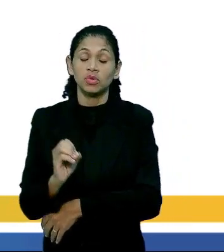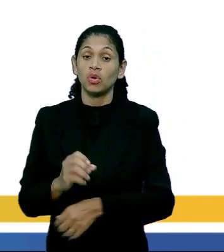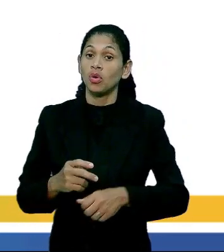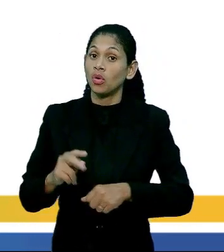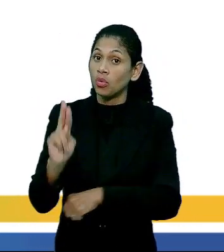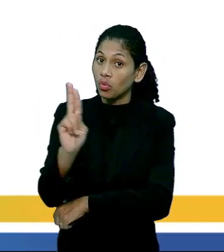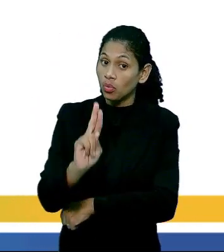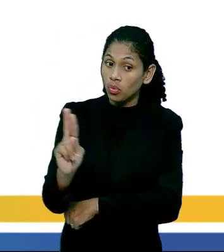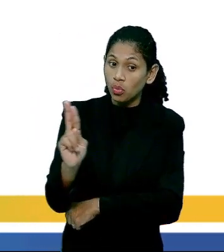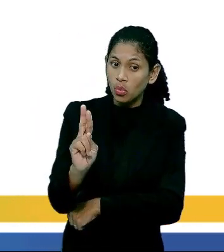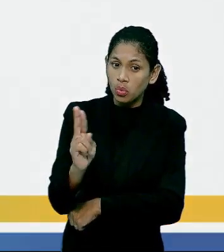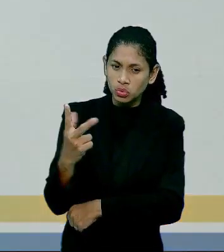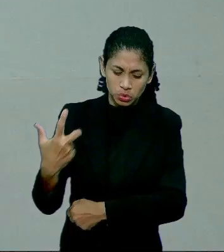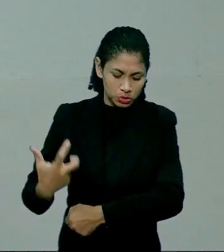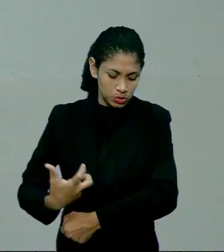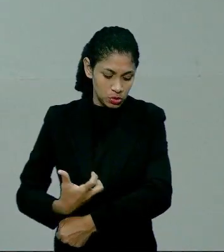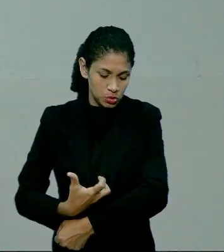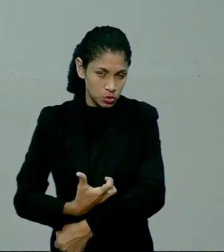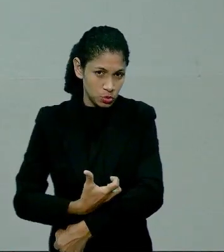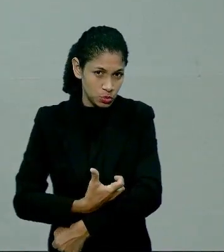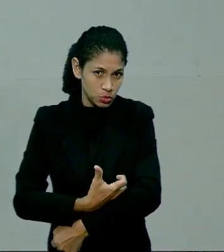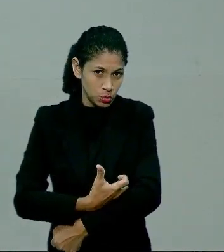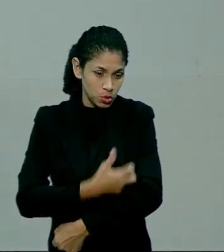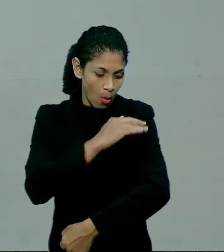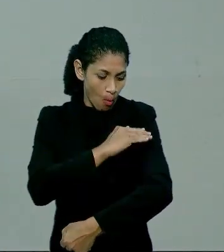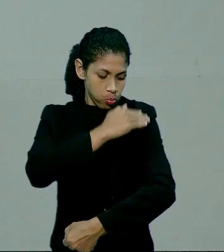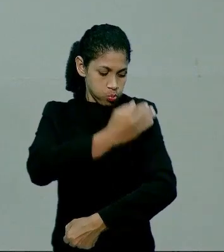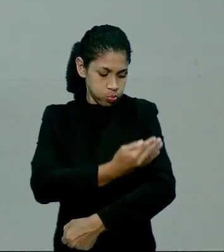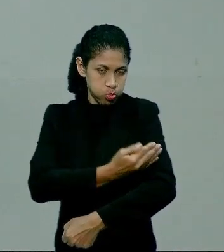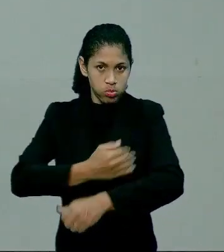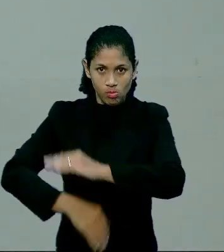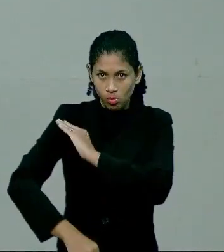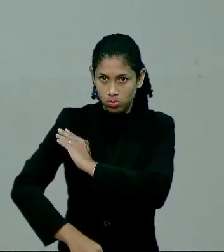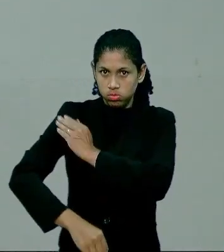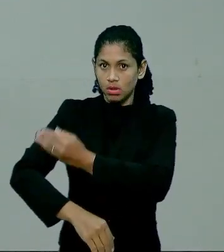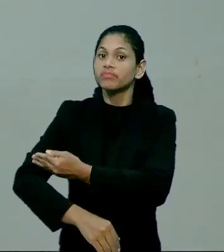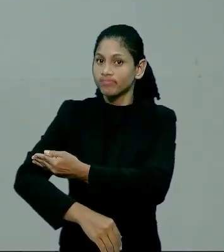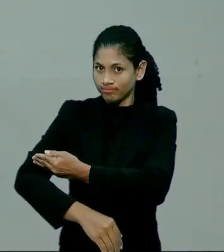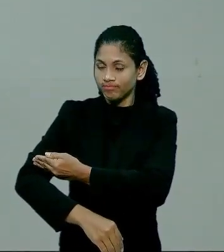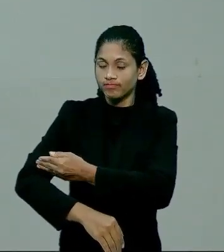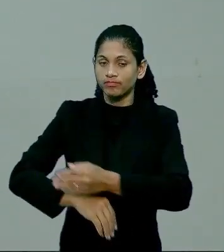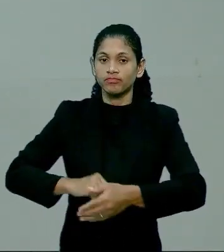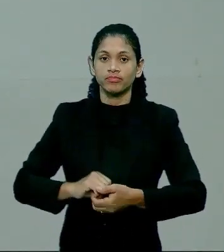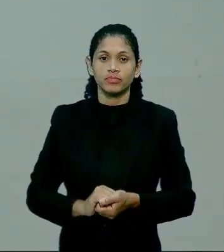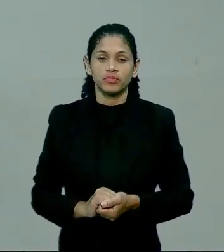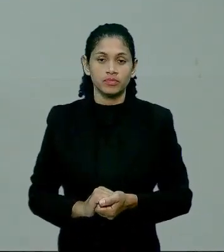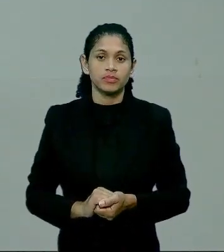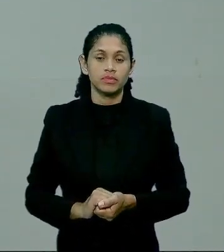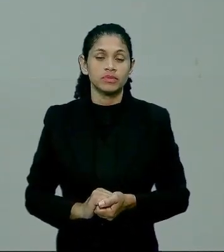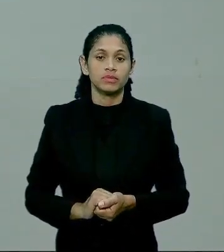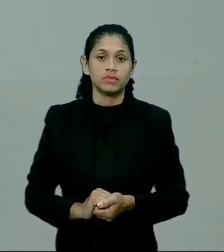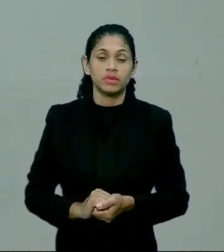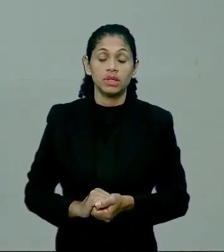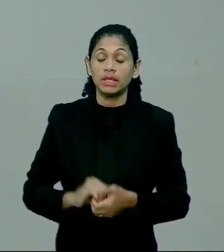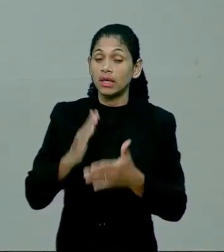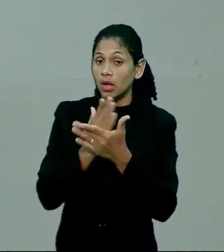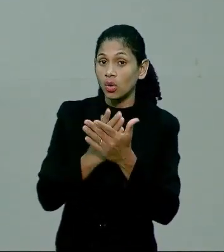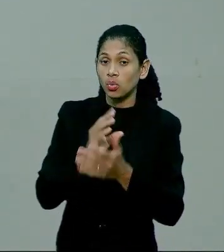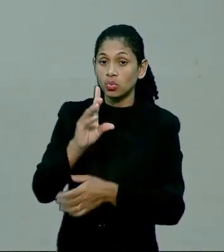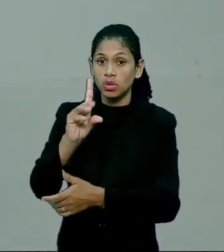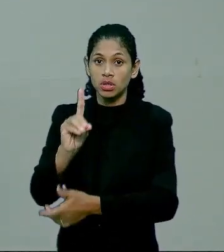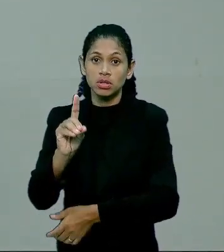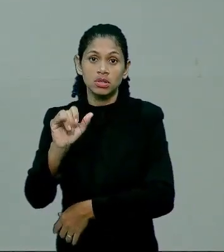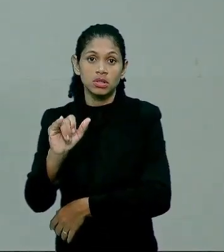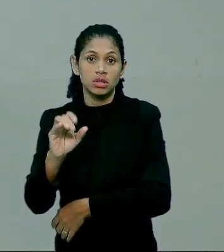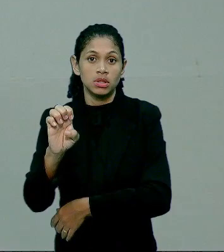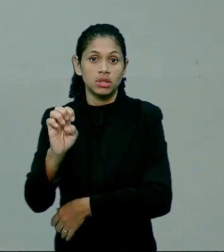aulas anteriores, dietas milagrosas. Então, veja, são todos mecanismos que são falhos, de alguma forma, e que